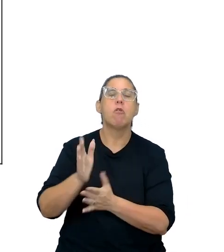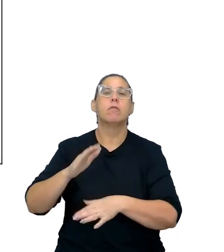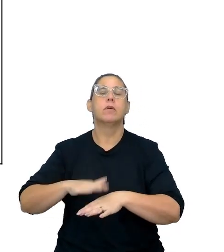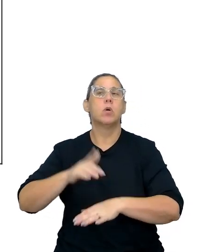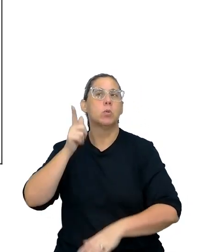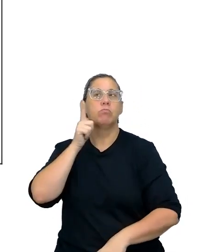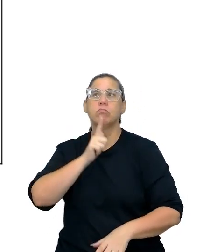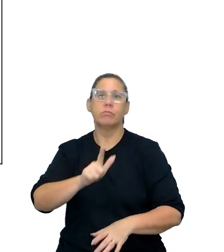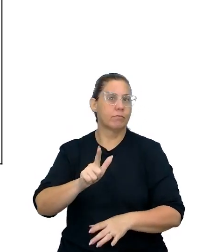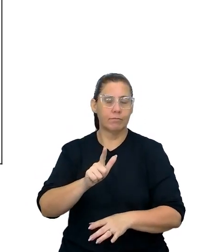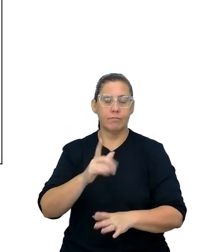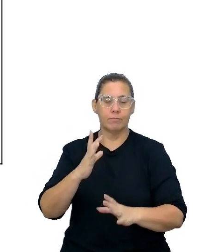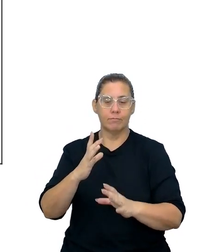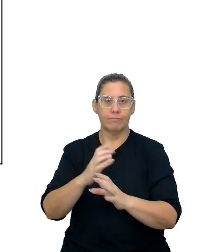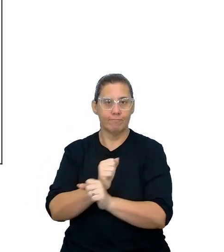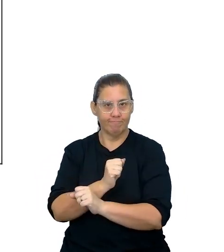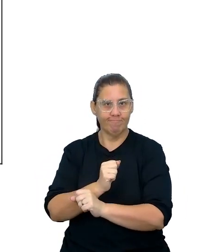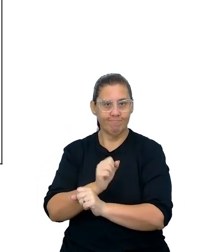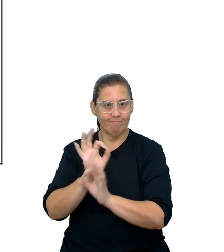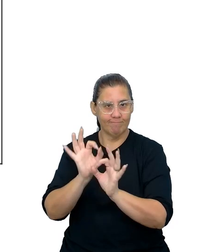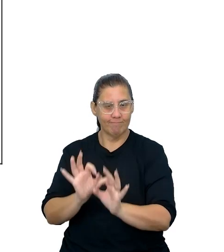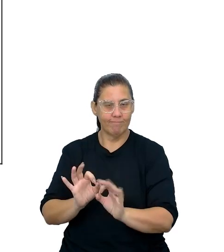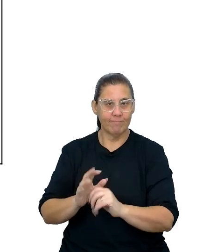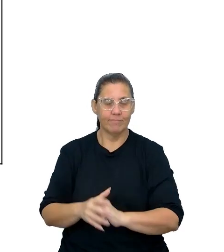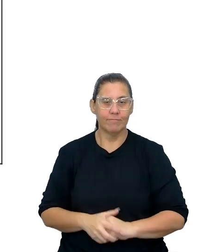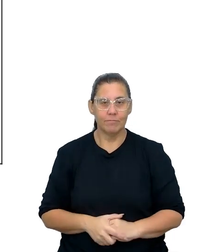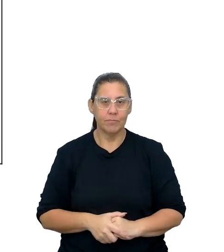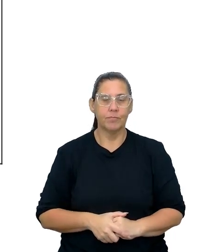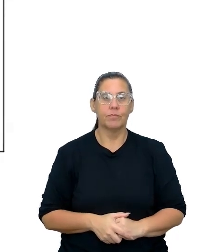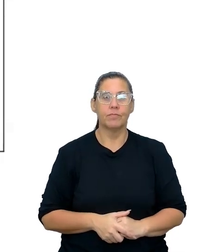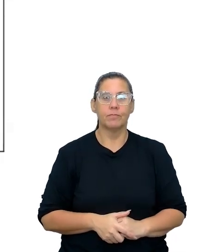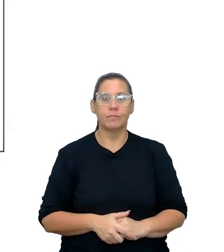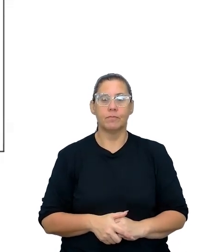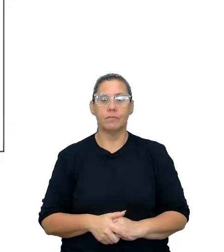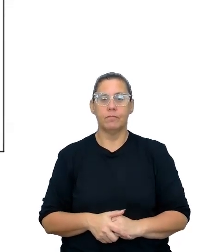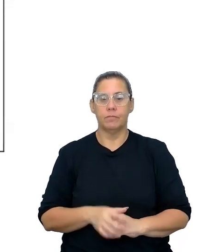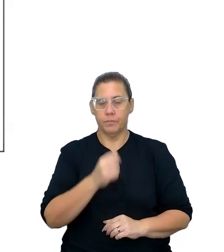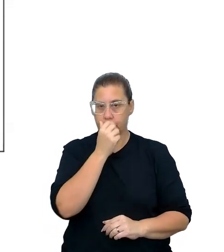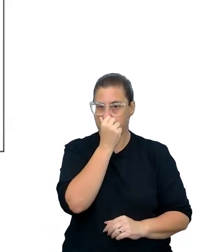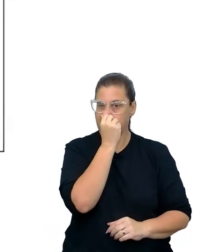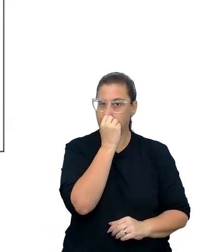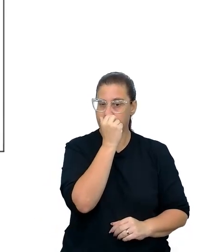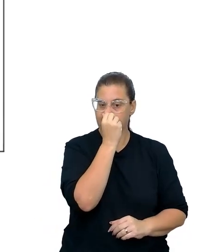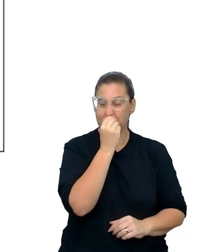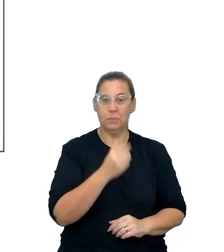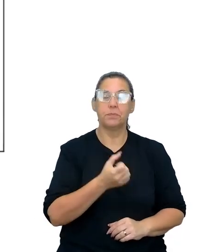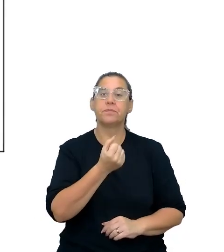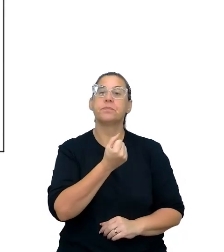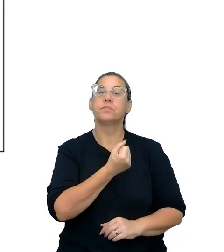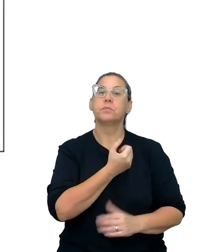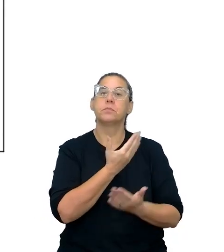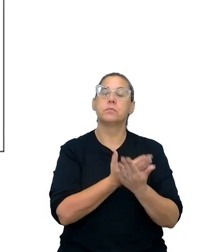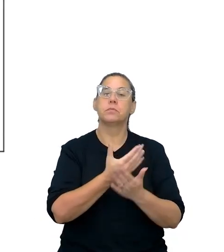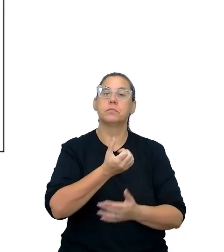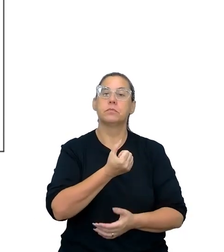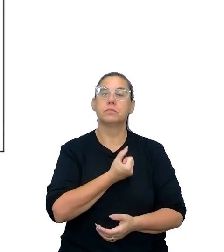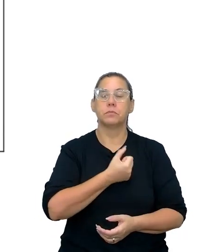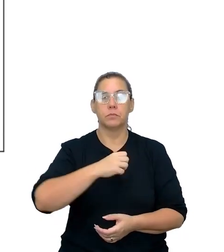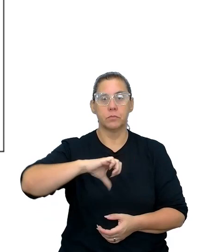permitiu chegar a uma solução. Vamos seguir. E na aula 9 também,